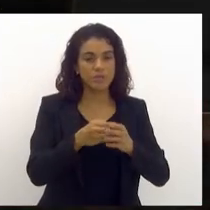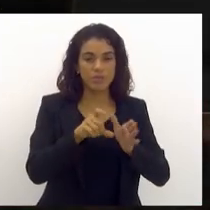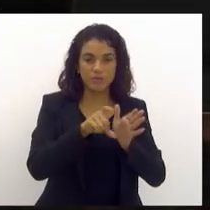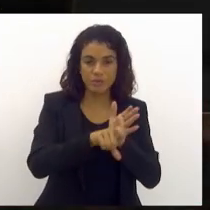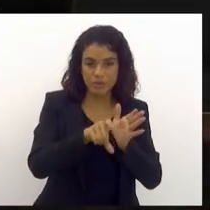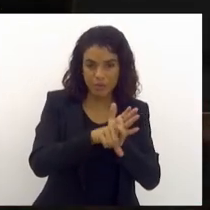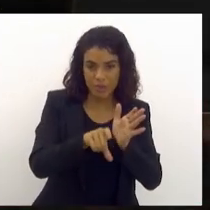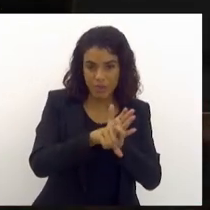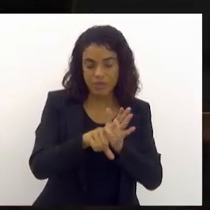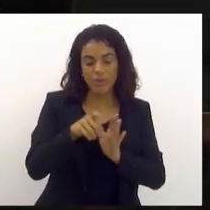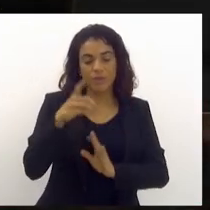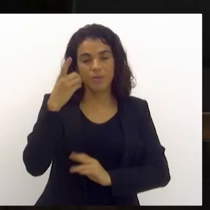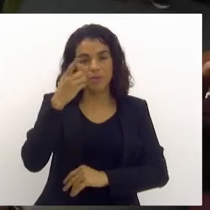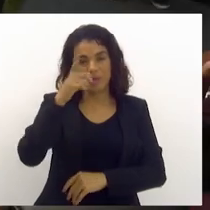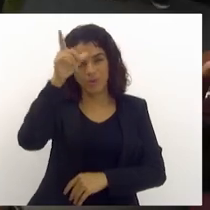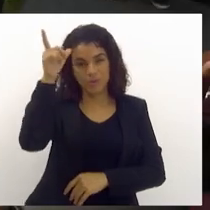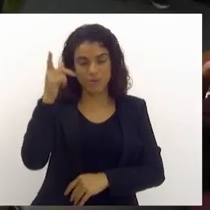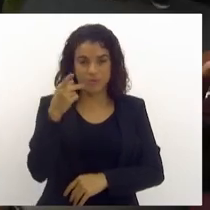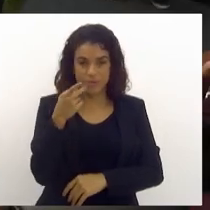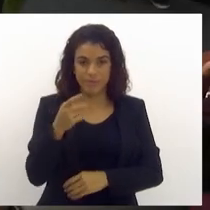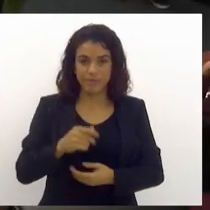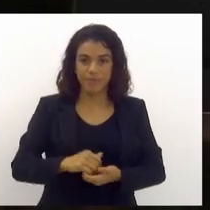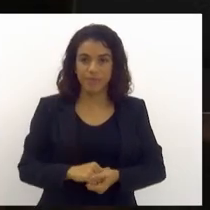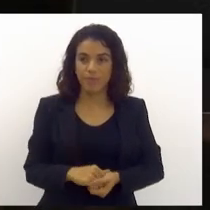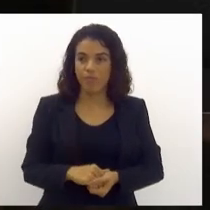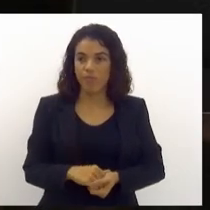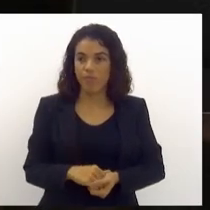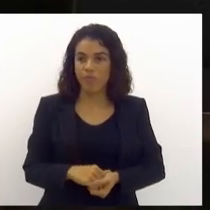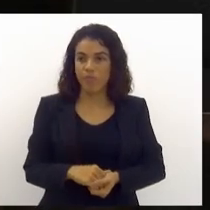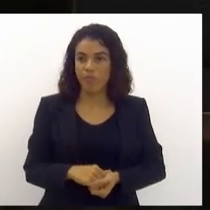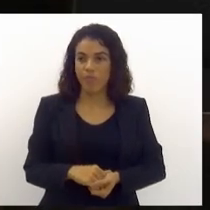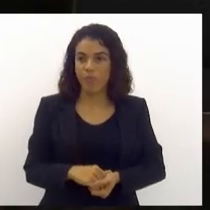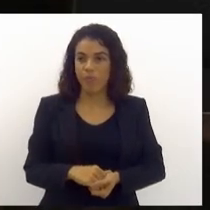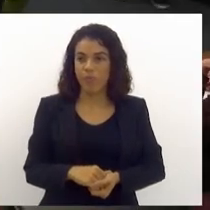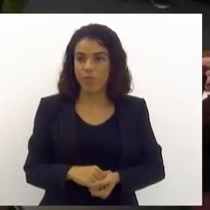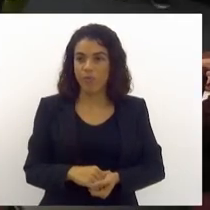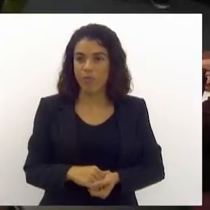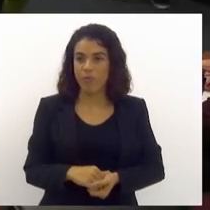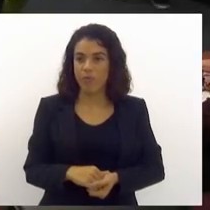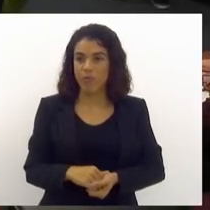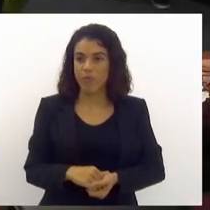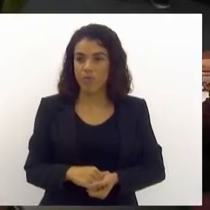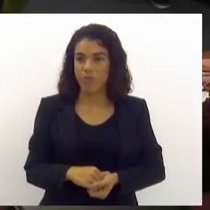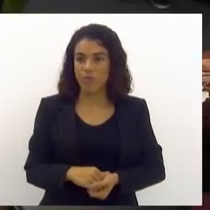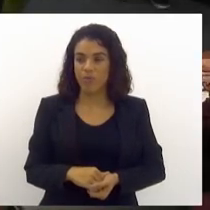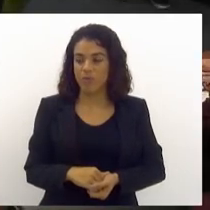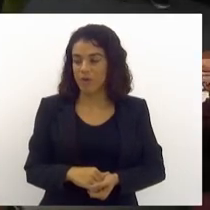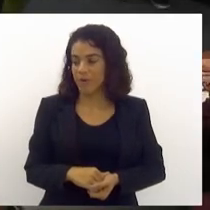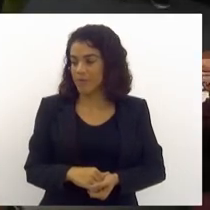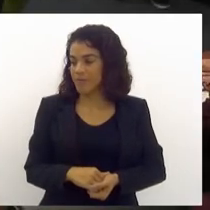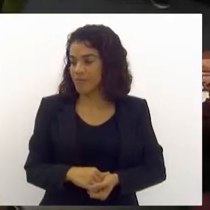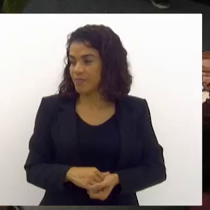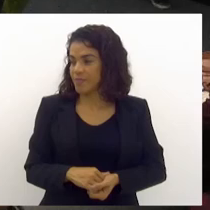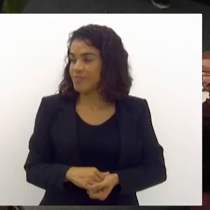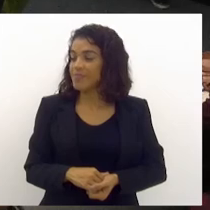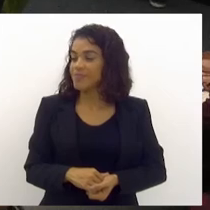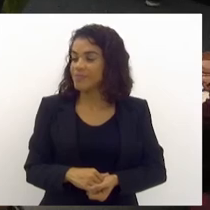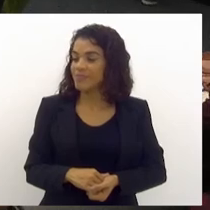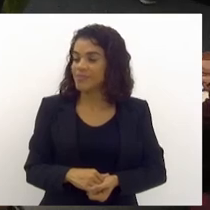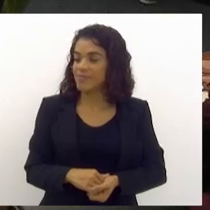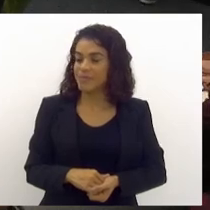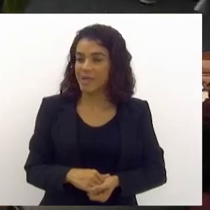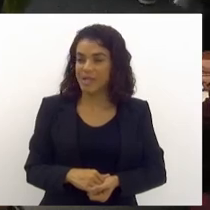Tributação, deputado Luiz Paulo. Acho que Arthur tinha saído ali. Por favor, deputado Luiz.